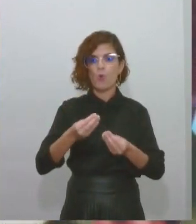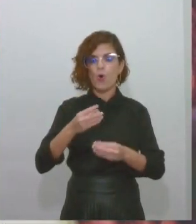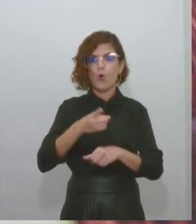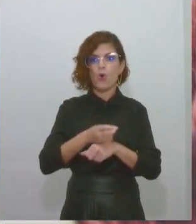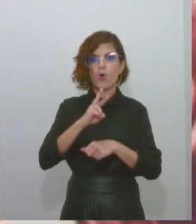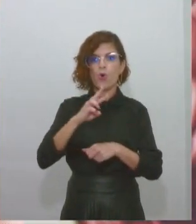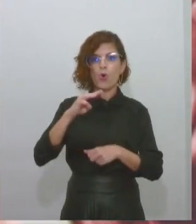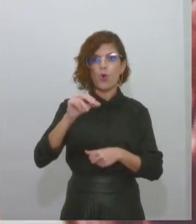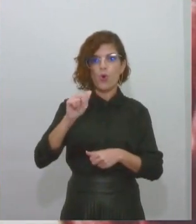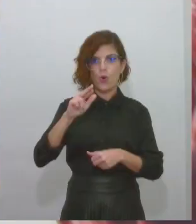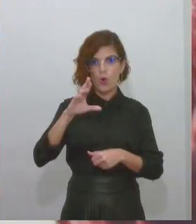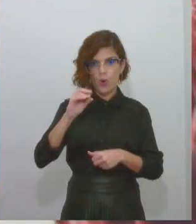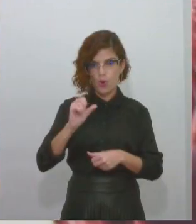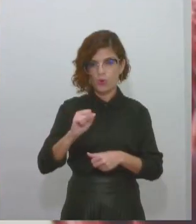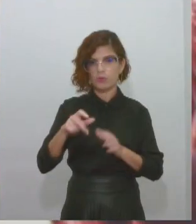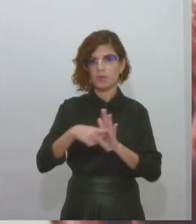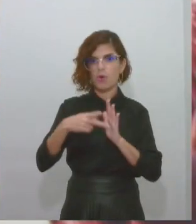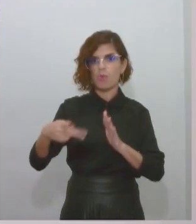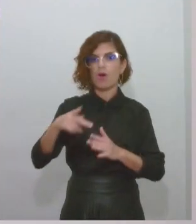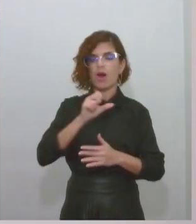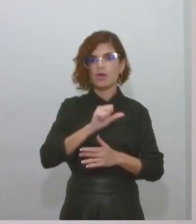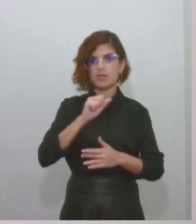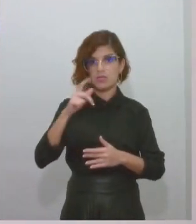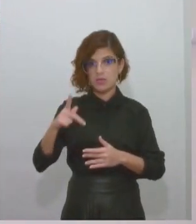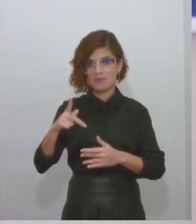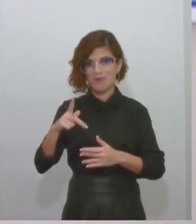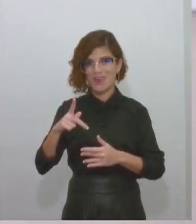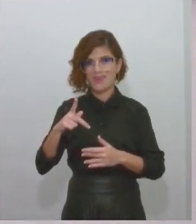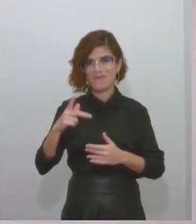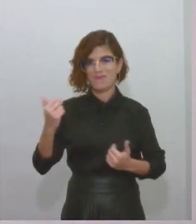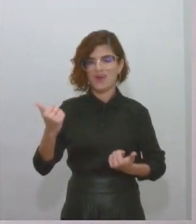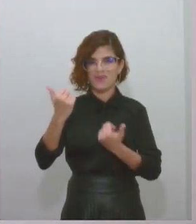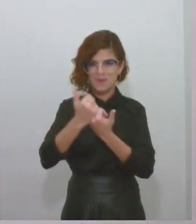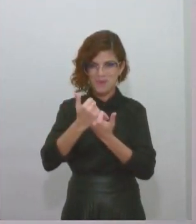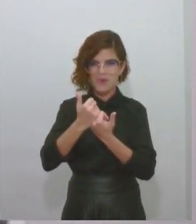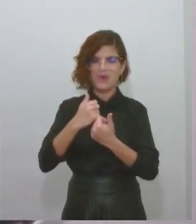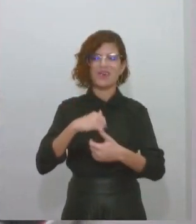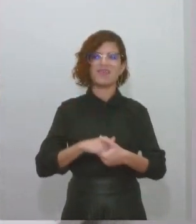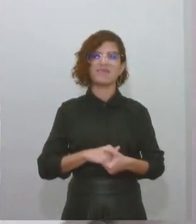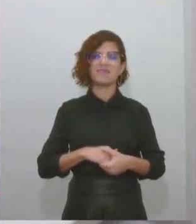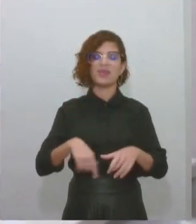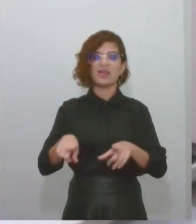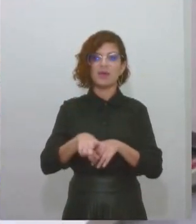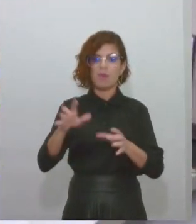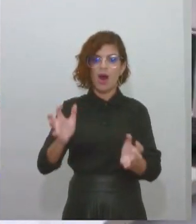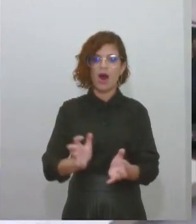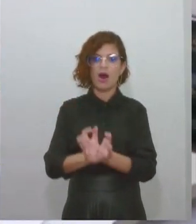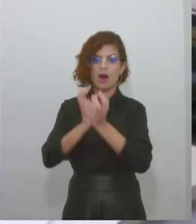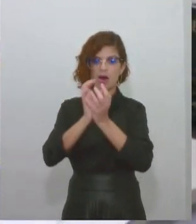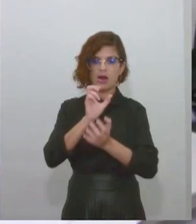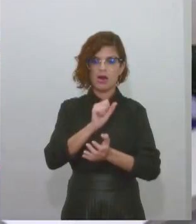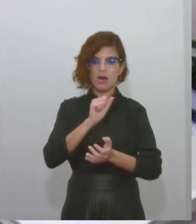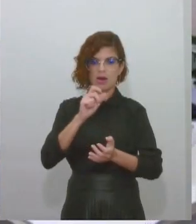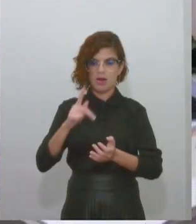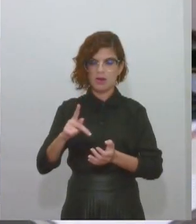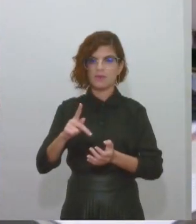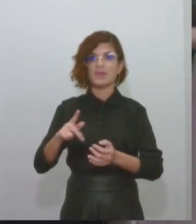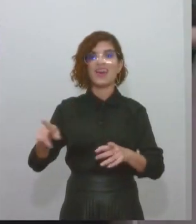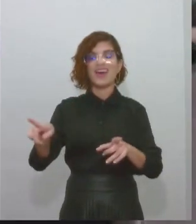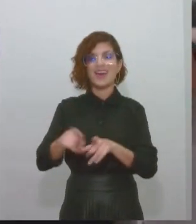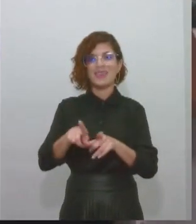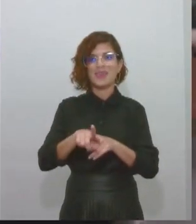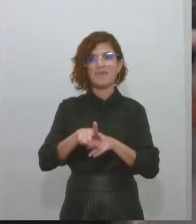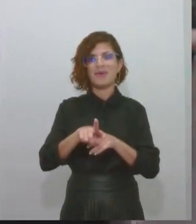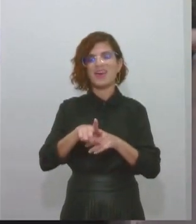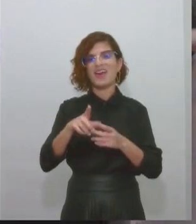para cá, dando essa força, esse apoio. Ou seja, a gente tem a nossa equipe e tem a equipe também da SSP aqui para nos dar esse apoio.